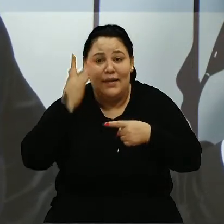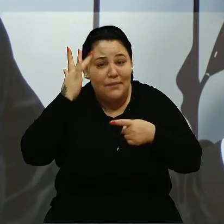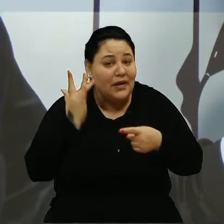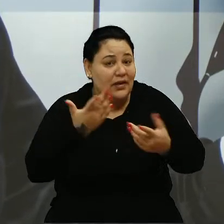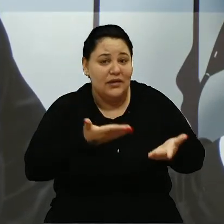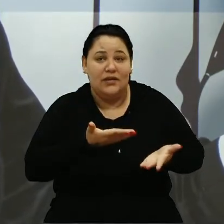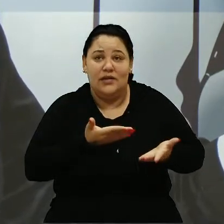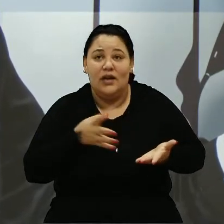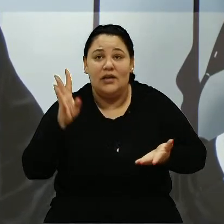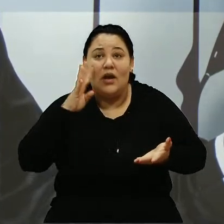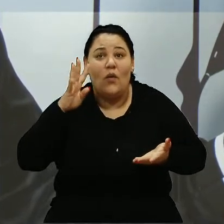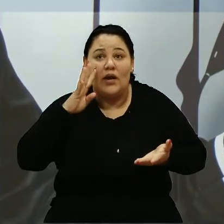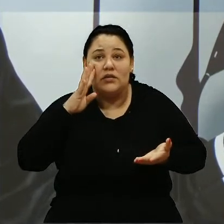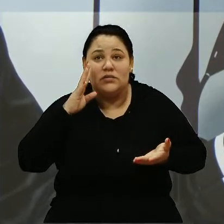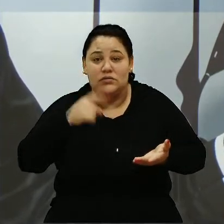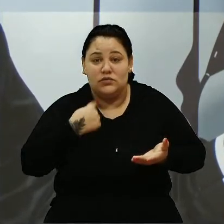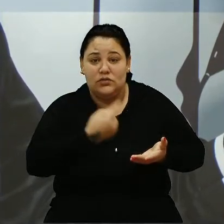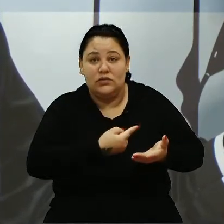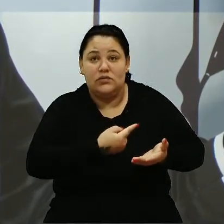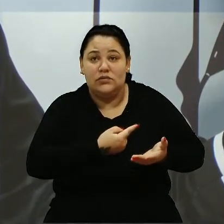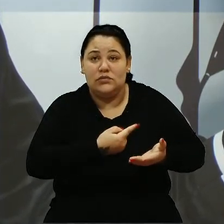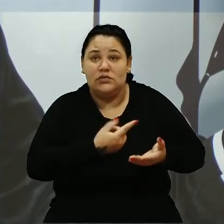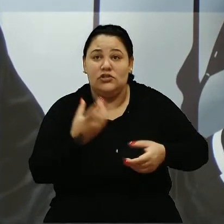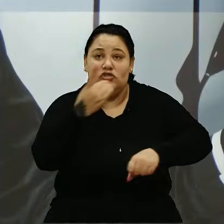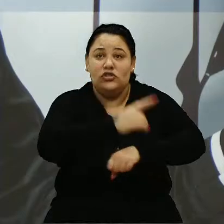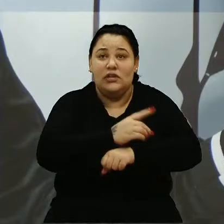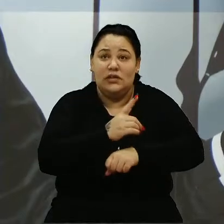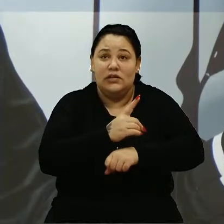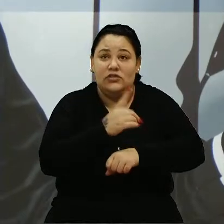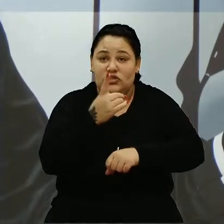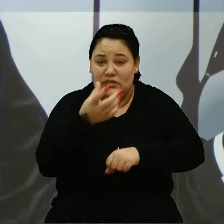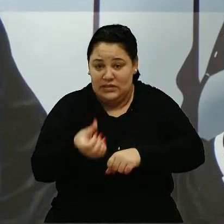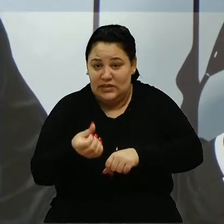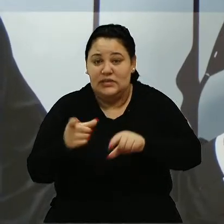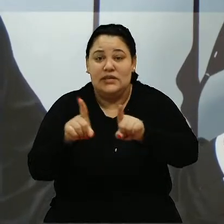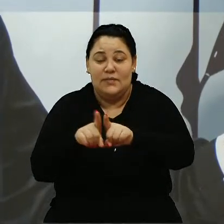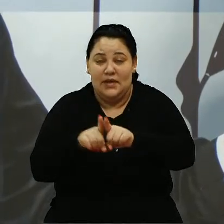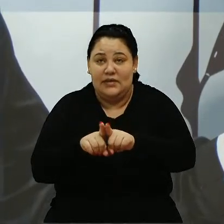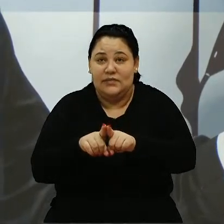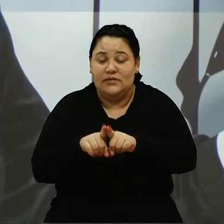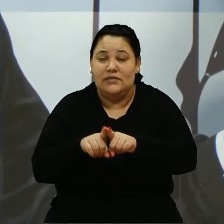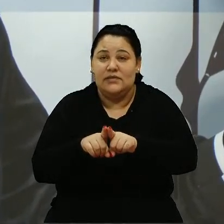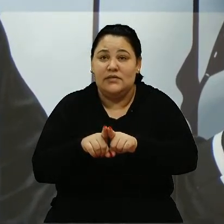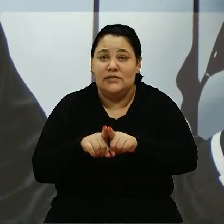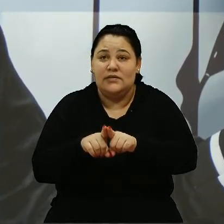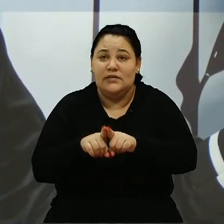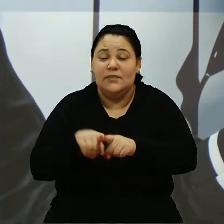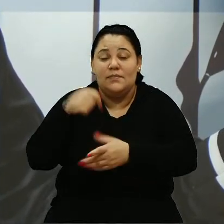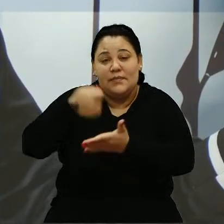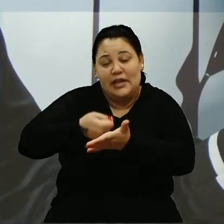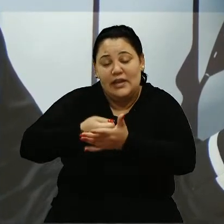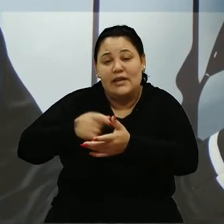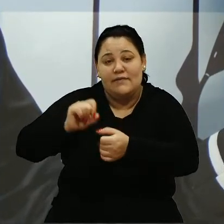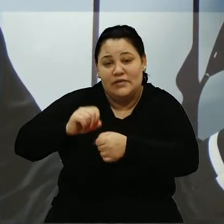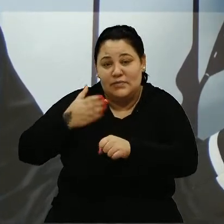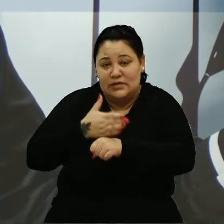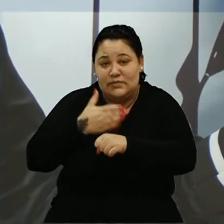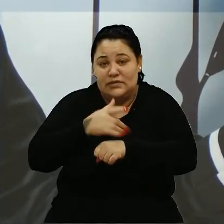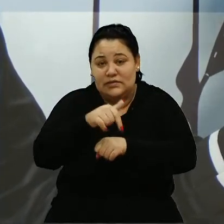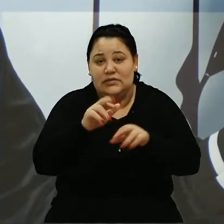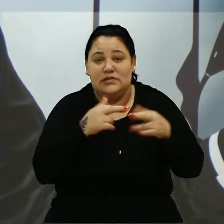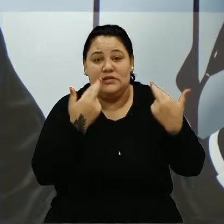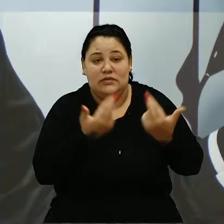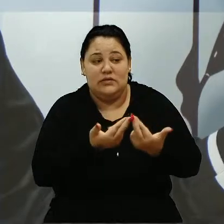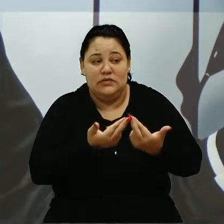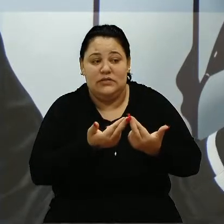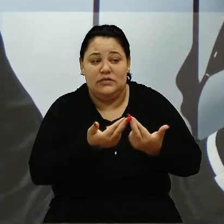amanhã, quarta-feira, nós estaremos aqui dia 15 também, dia 16, perdão, para tentar fazer parte dessa audiência, ouvir